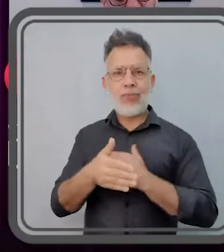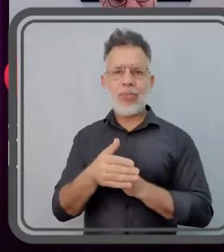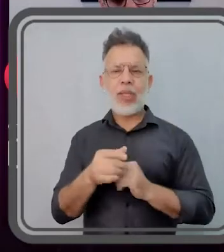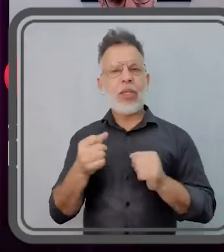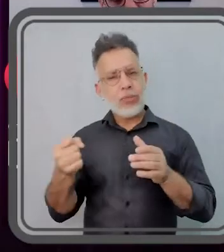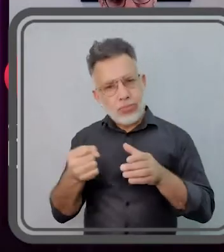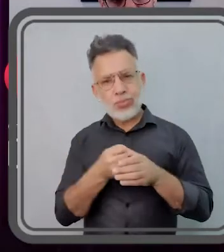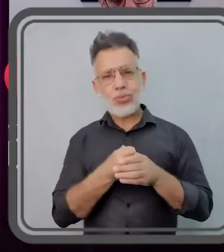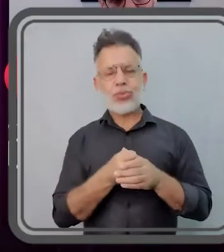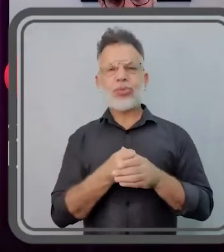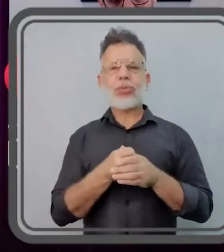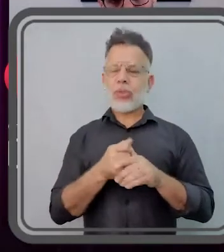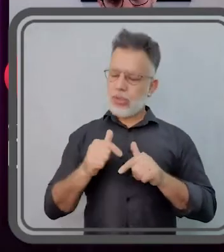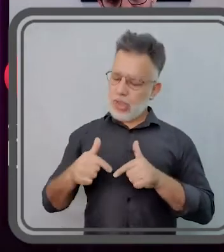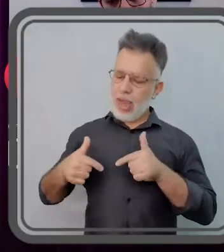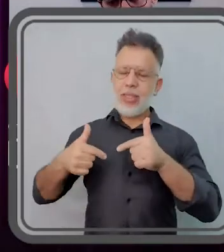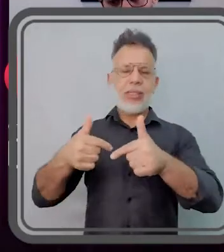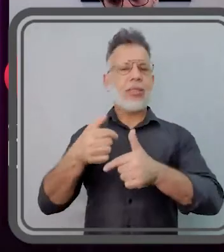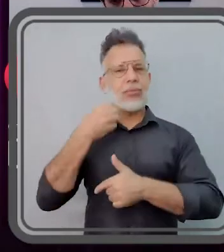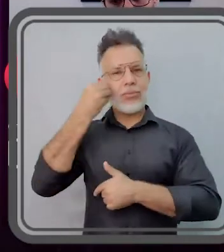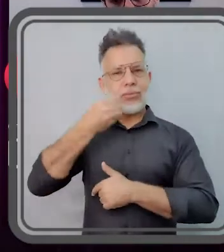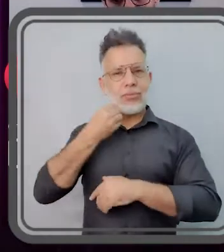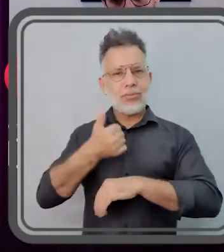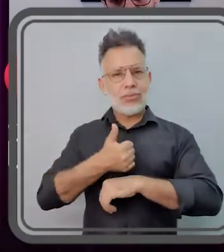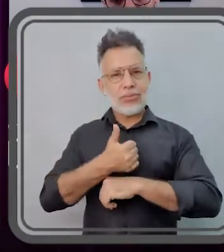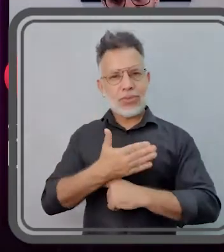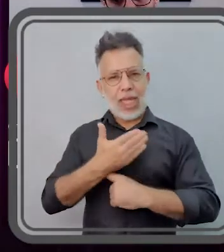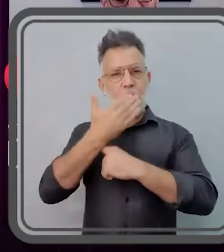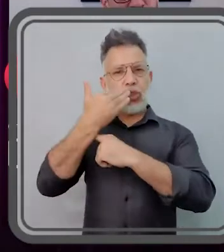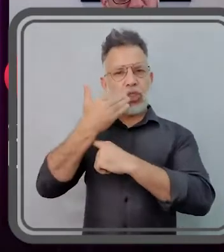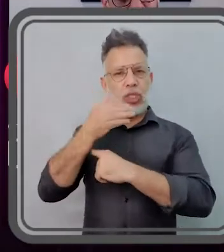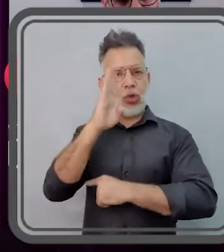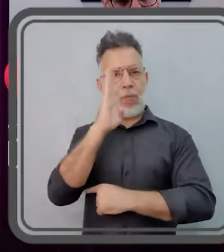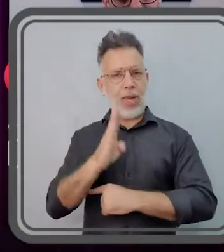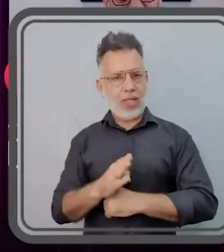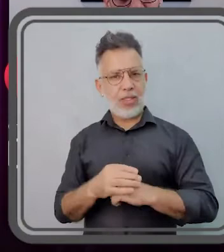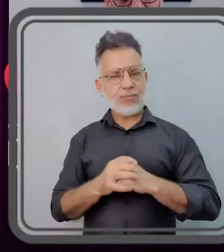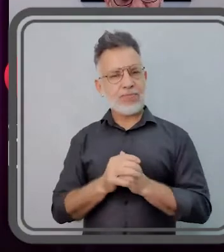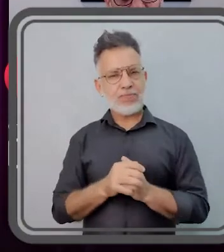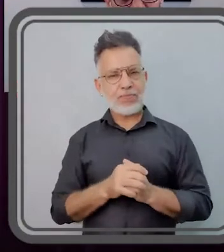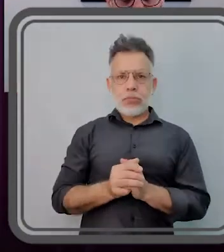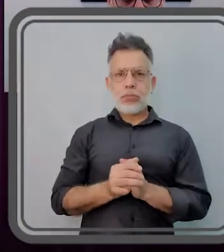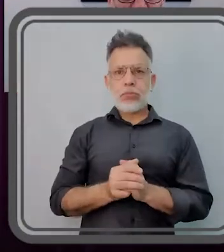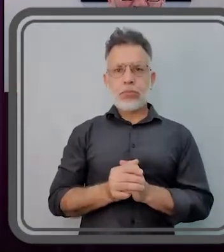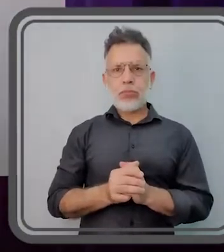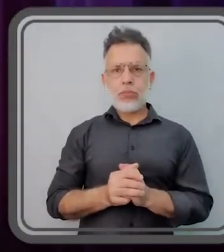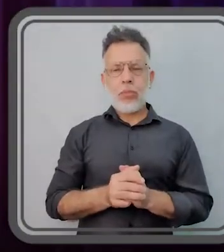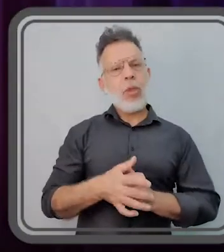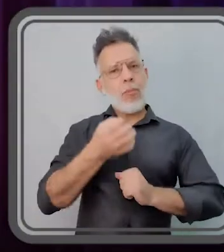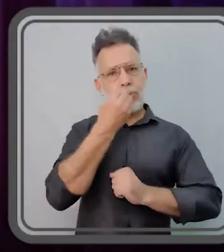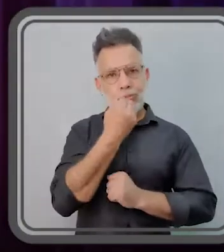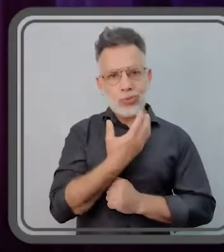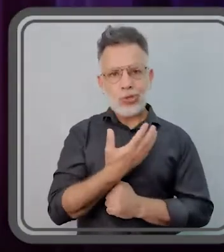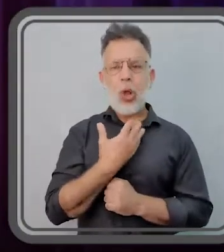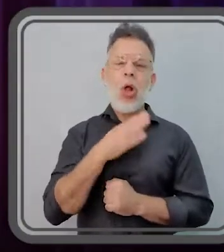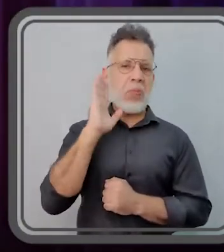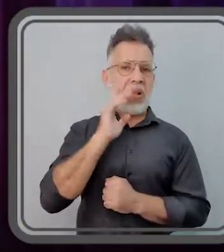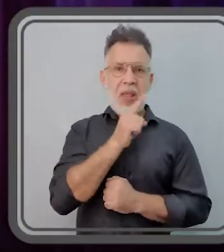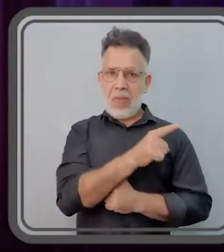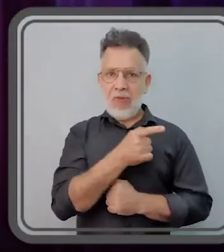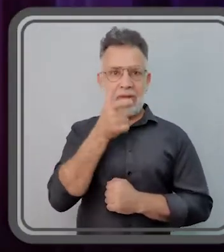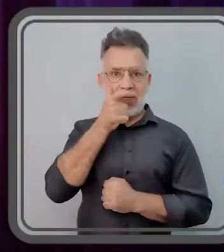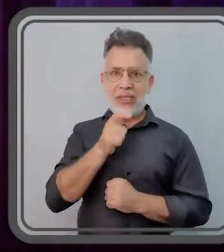fazer parte dessa jornada de tecnologia no Brasil, não? Muito bom, olha que legal. Para você